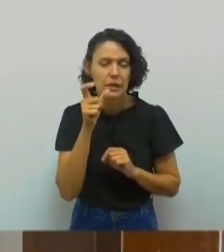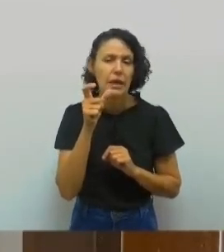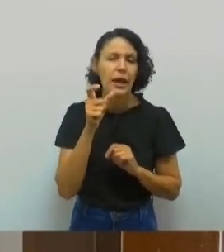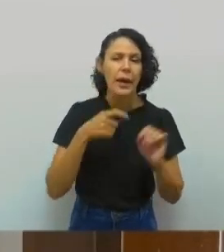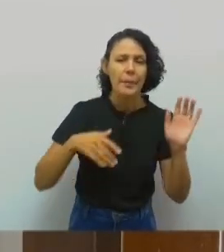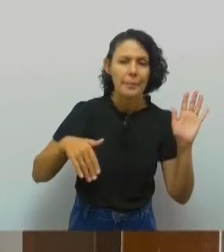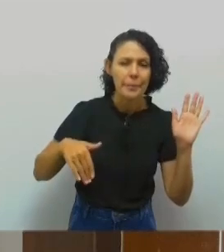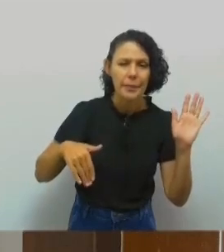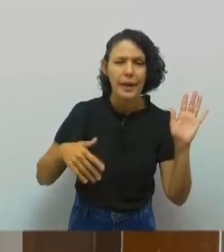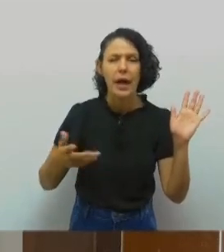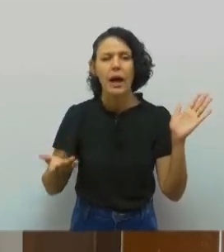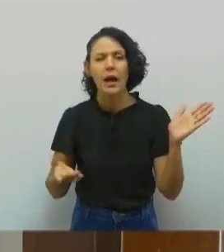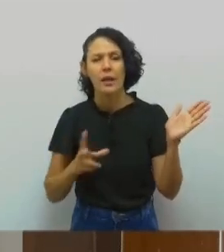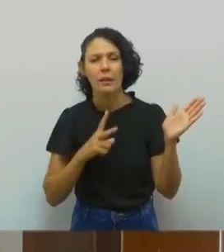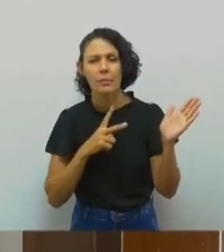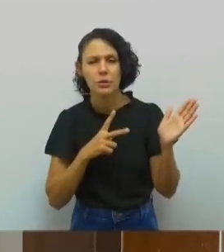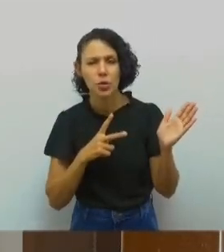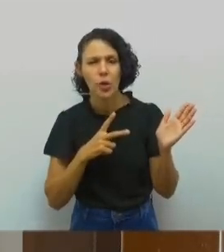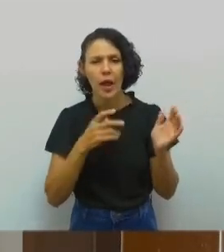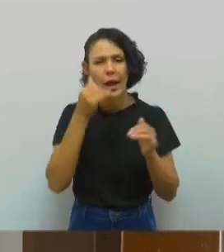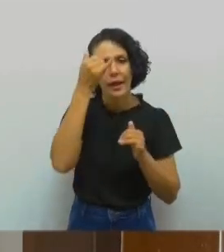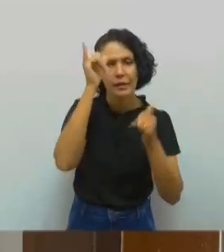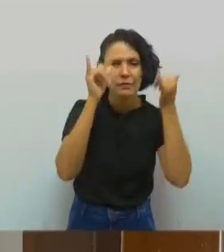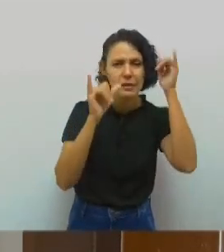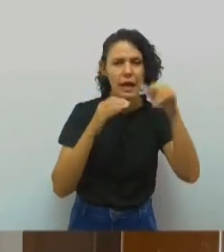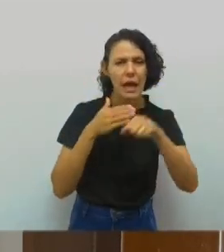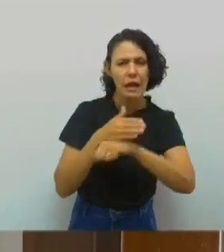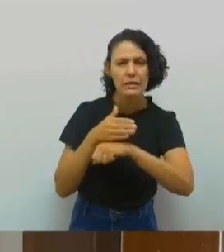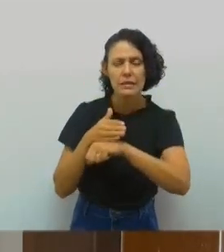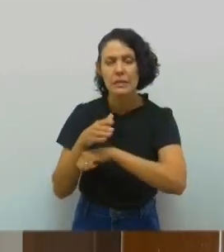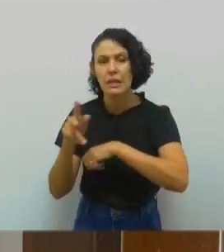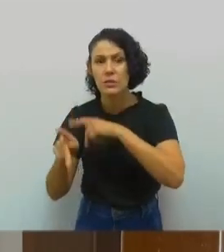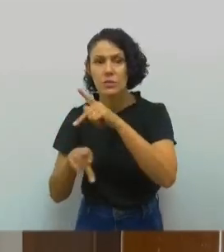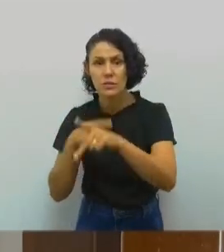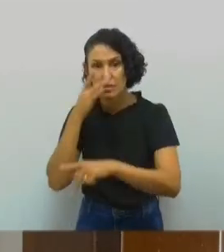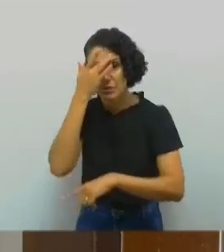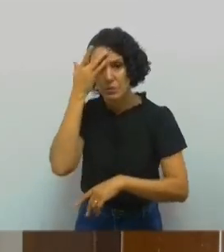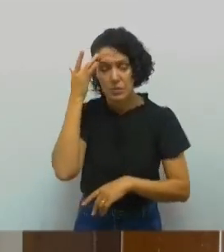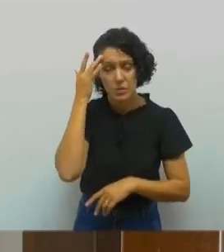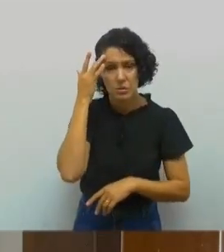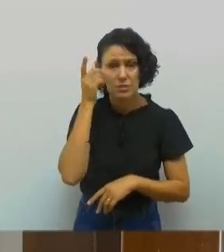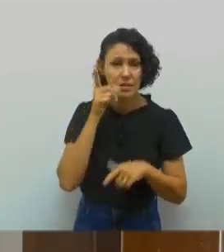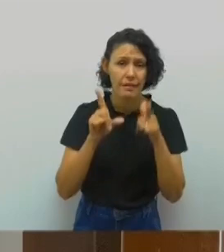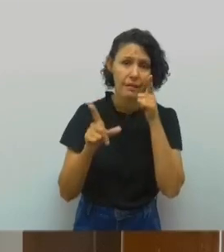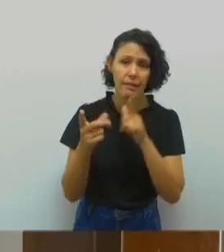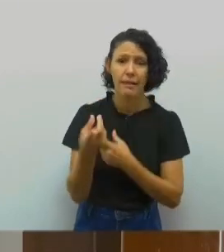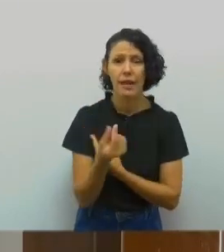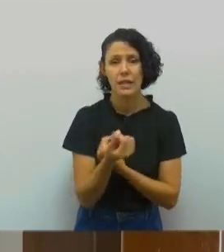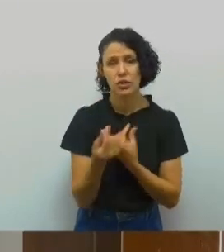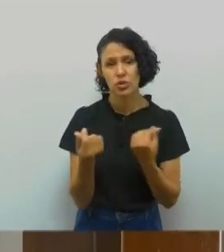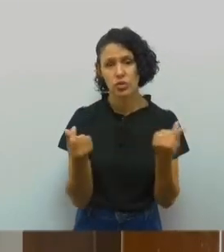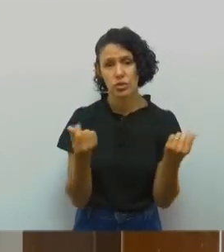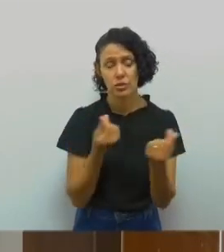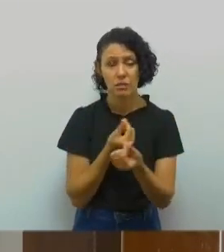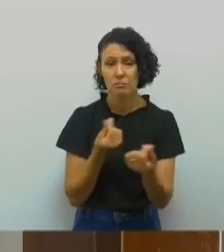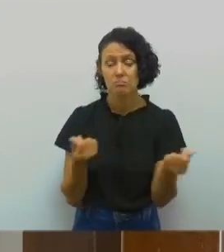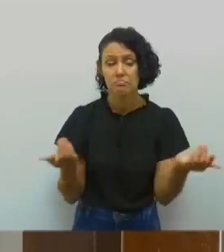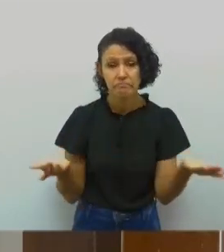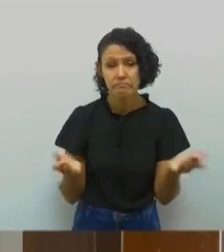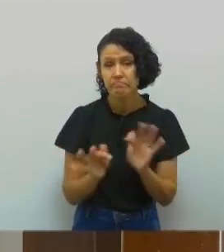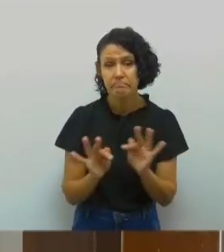praias evitar os acessos do povo e ganhar dinheiro é